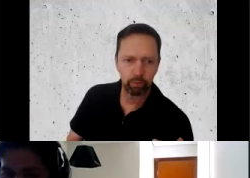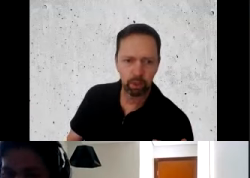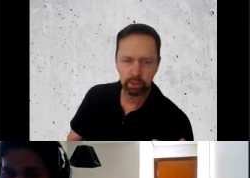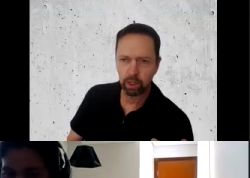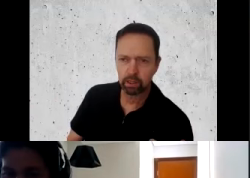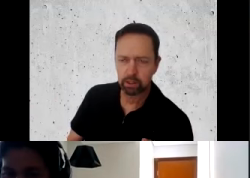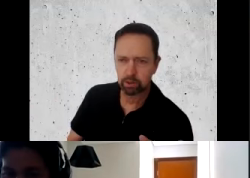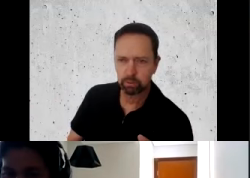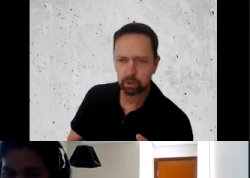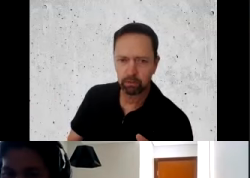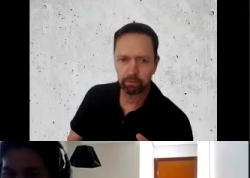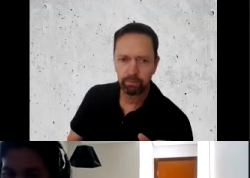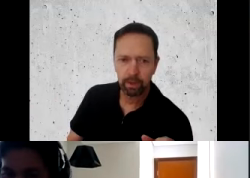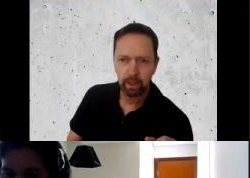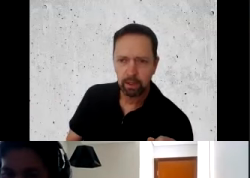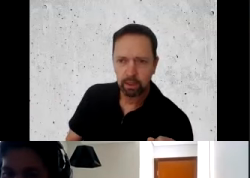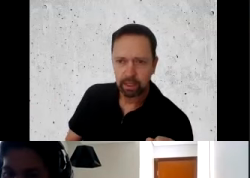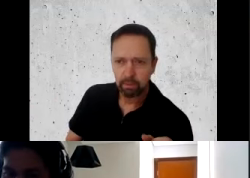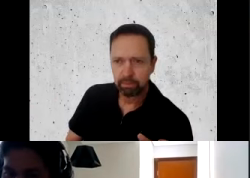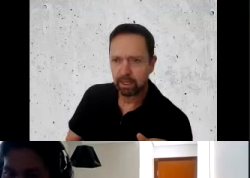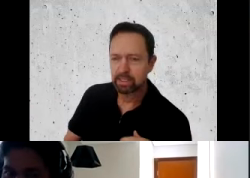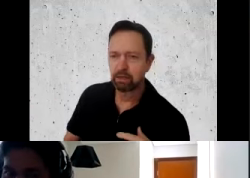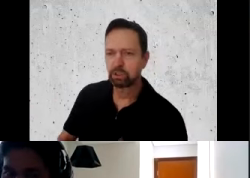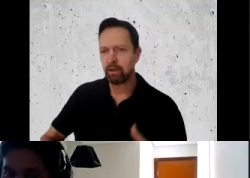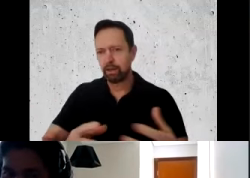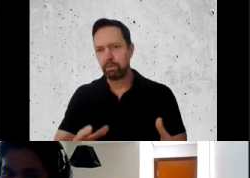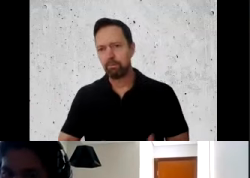do North Wallace e Weingast, 2009, que é uma